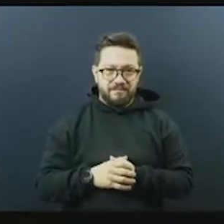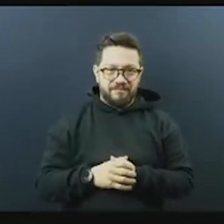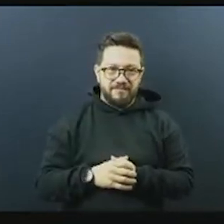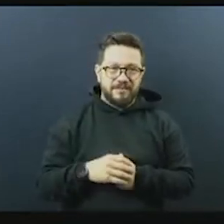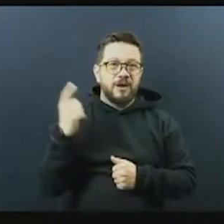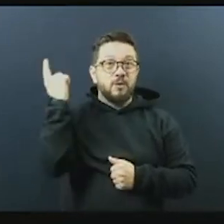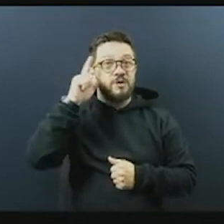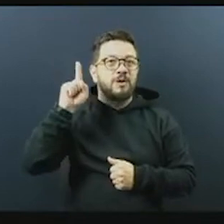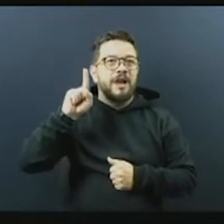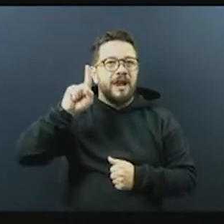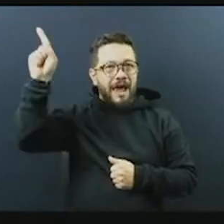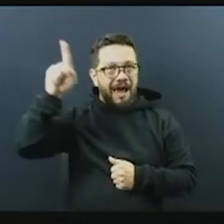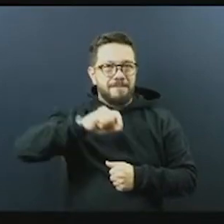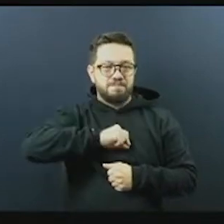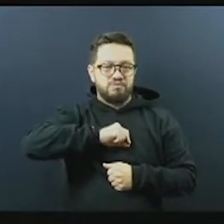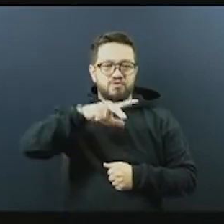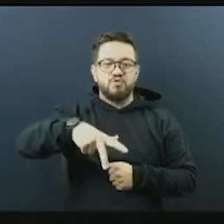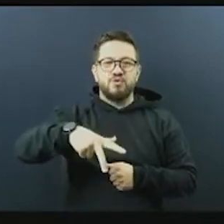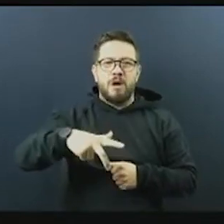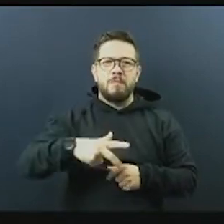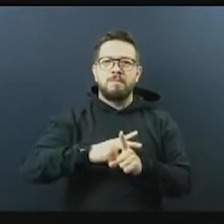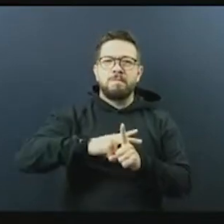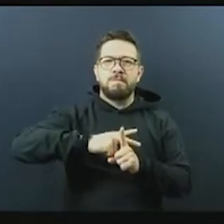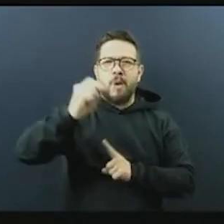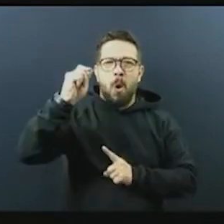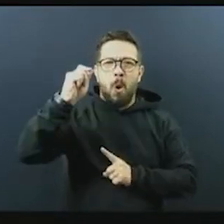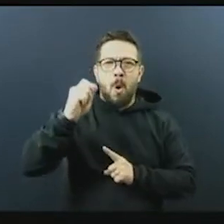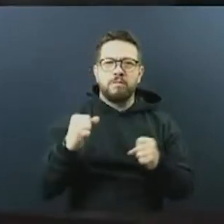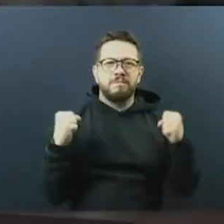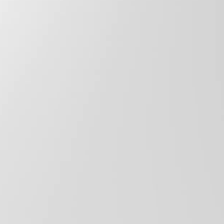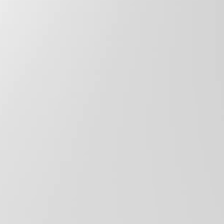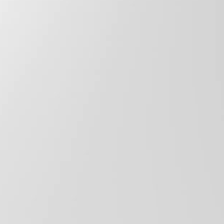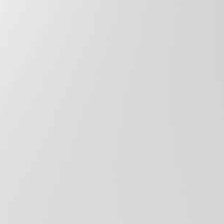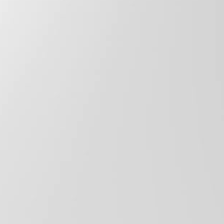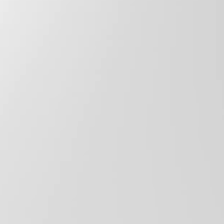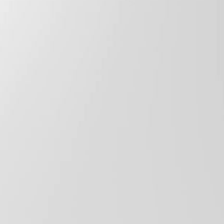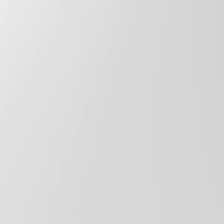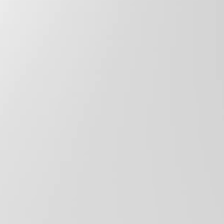Coimbra, Portugal, o título de campeã neste fim de semana. É isso, senhor presidente. Muito obrigado.